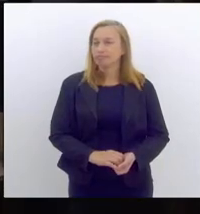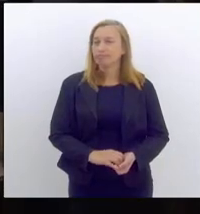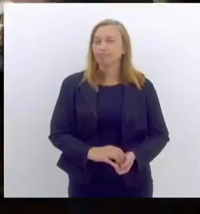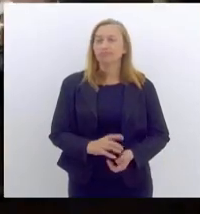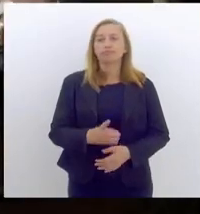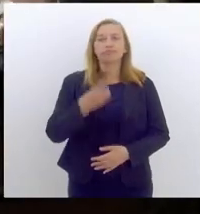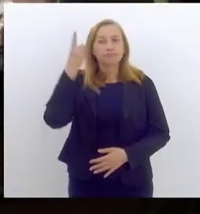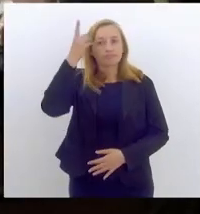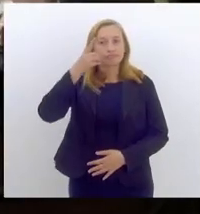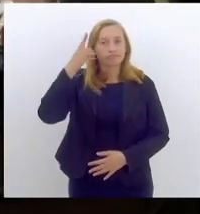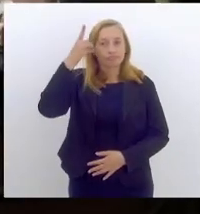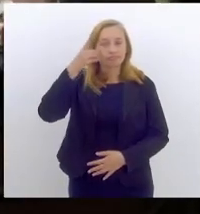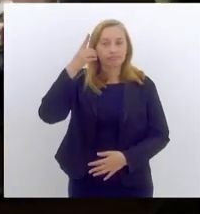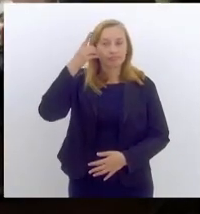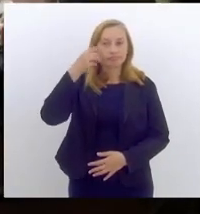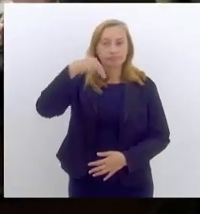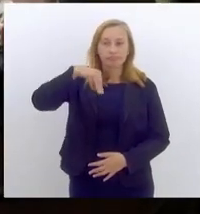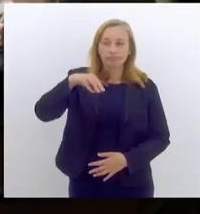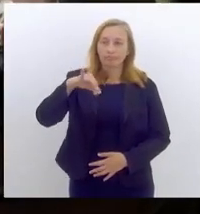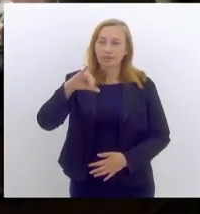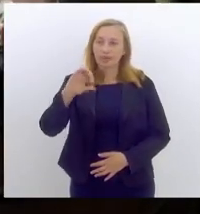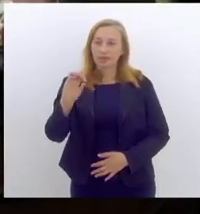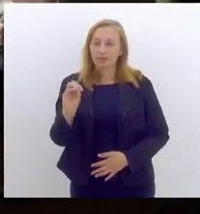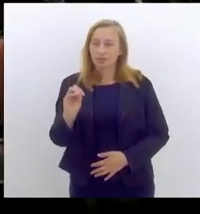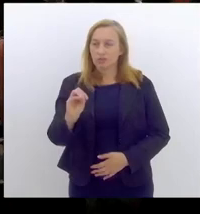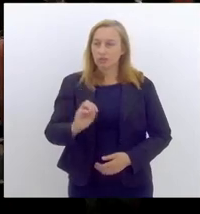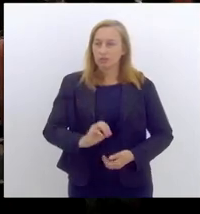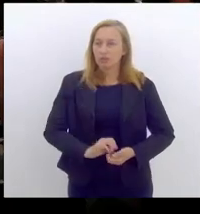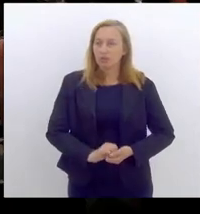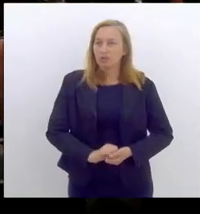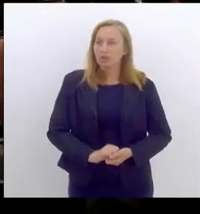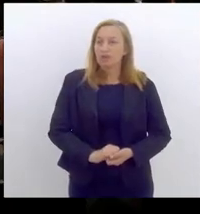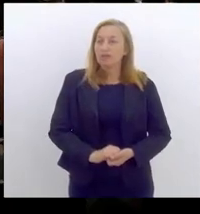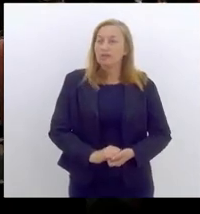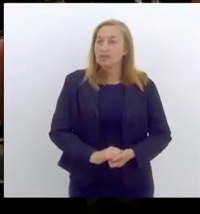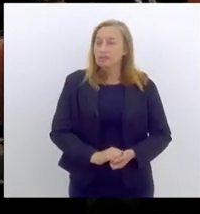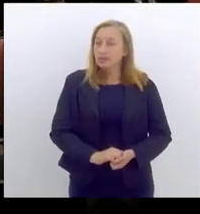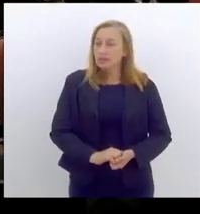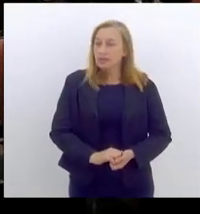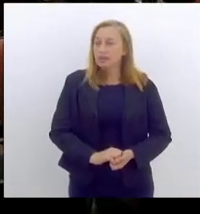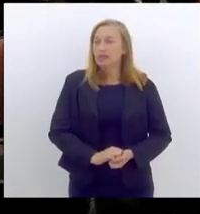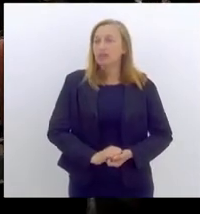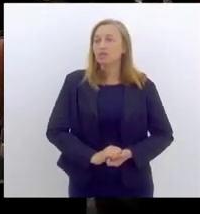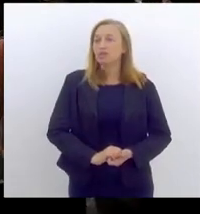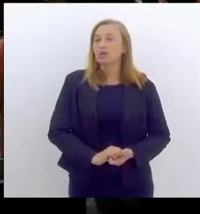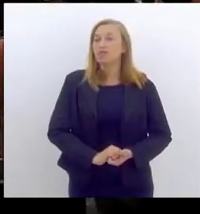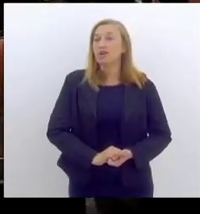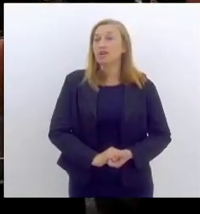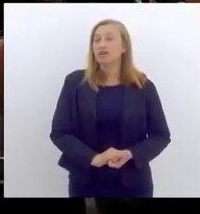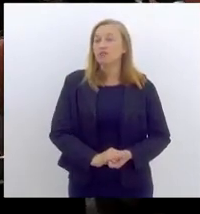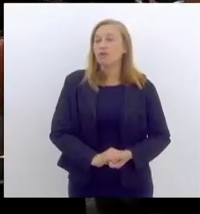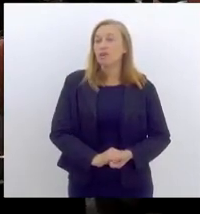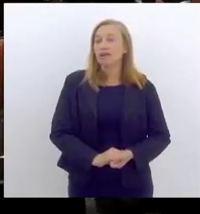Deputado Márcio Canella.